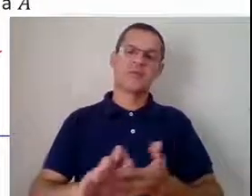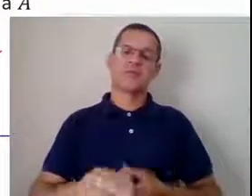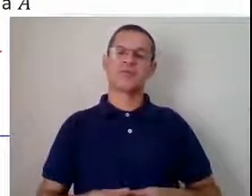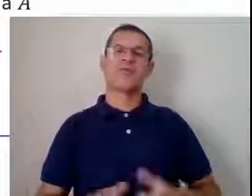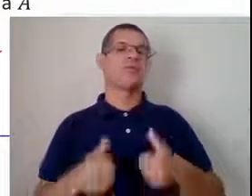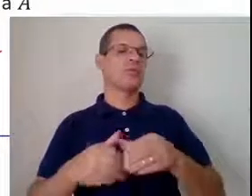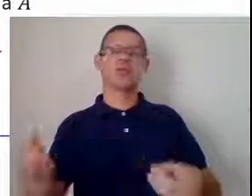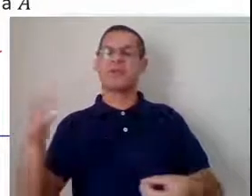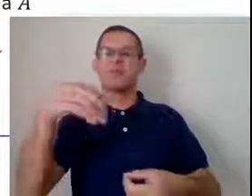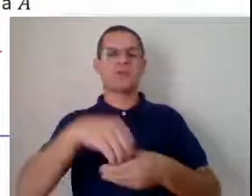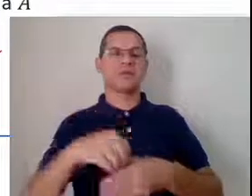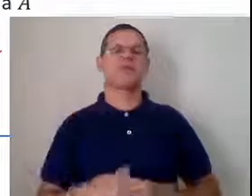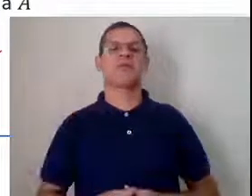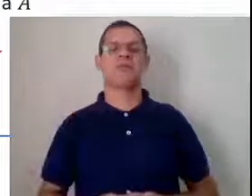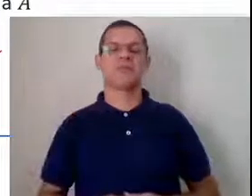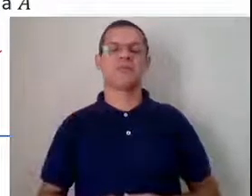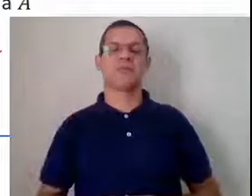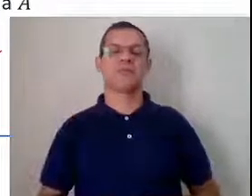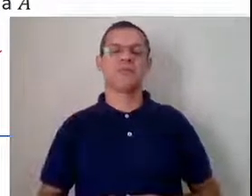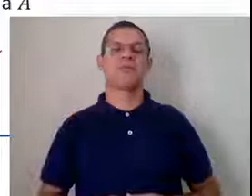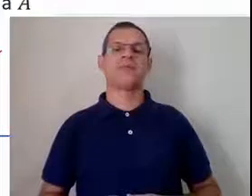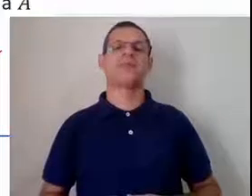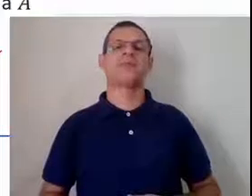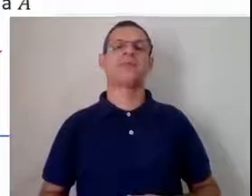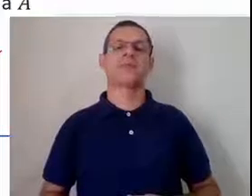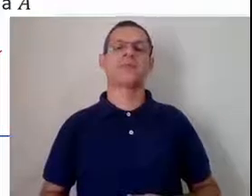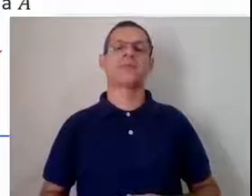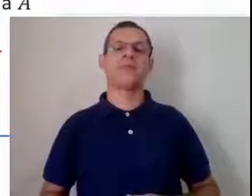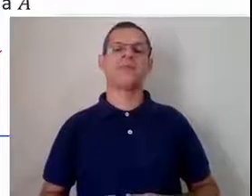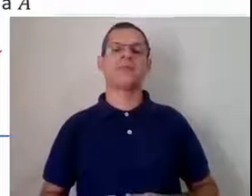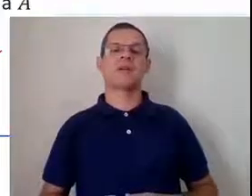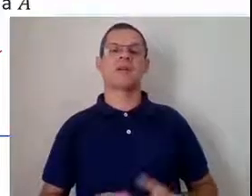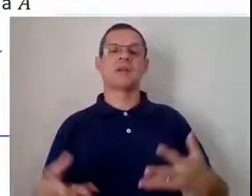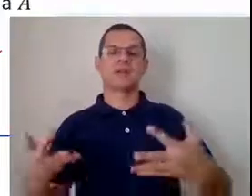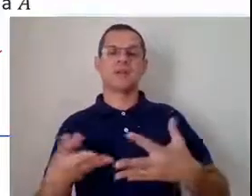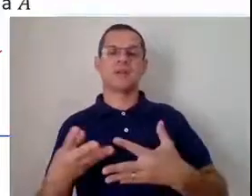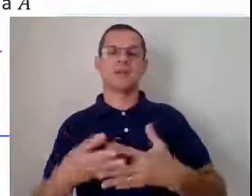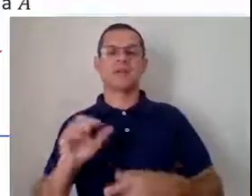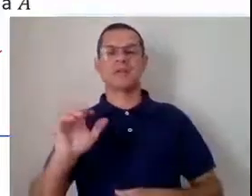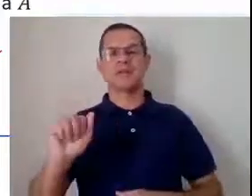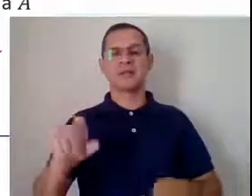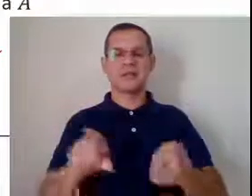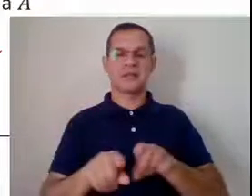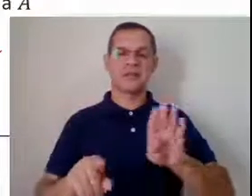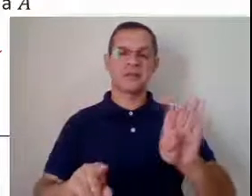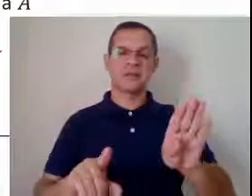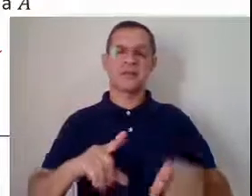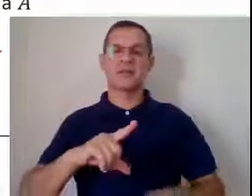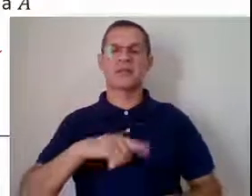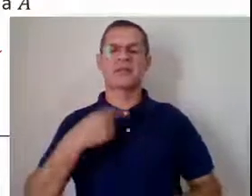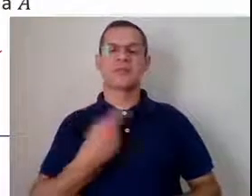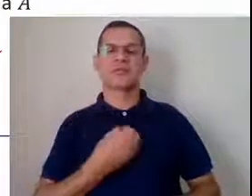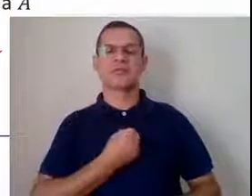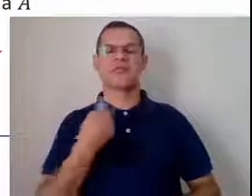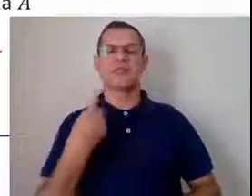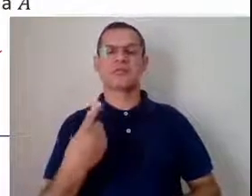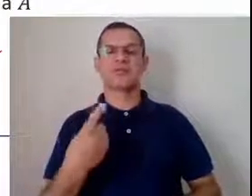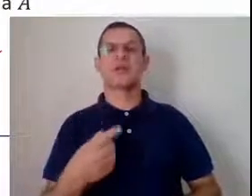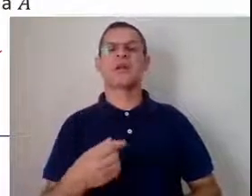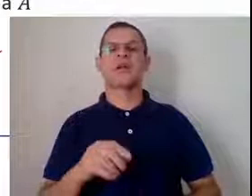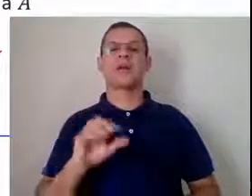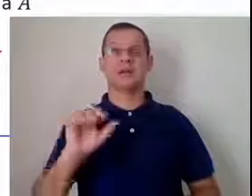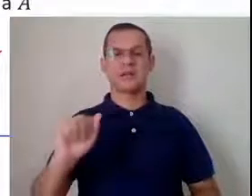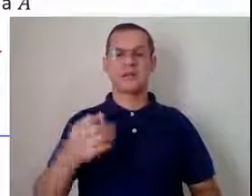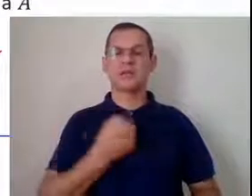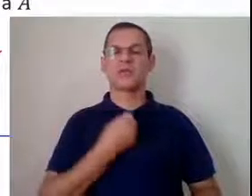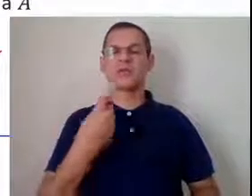não estão contidos. Aqui, entre A e B, nós temos o número 1 em A